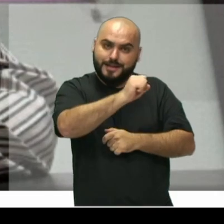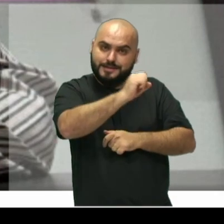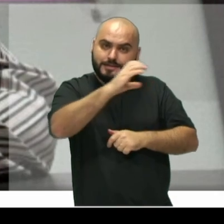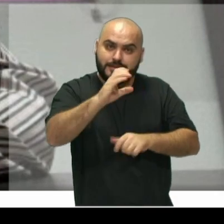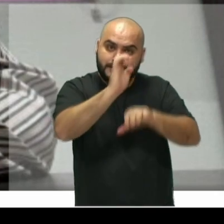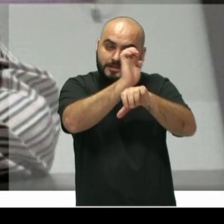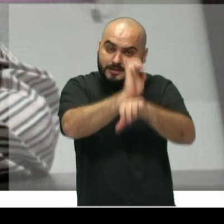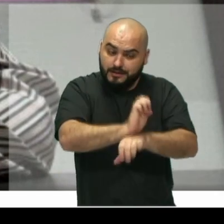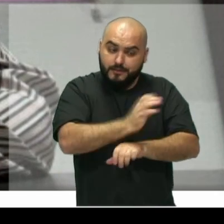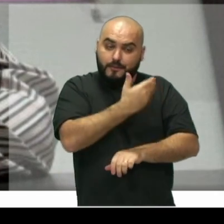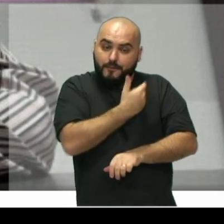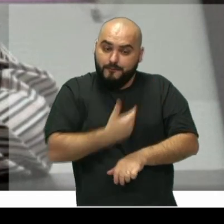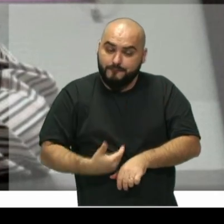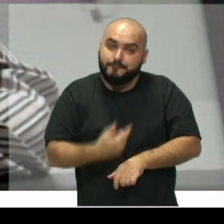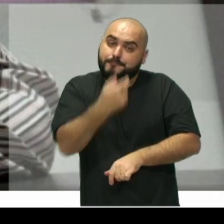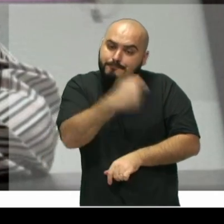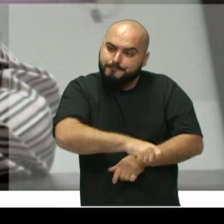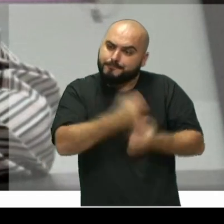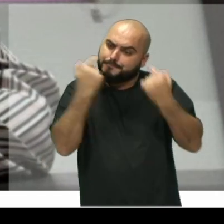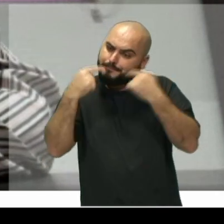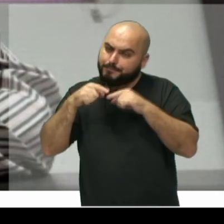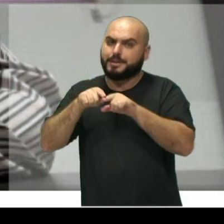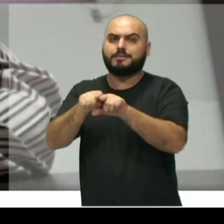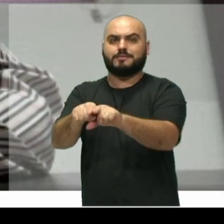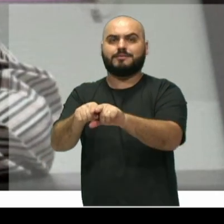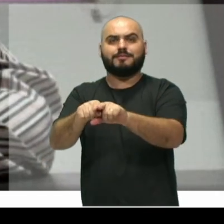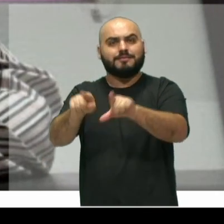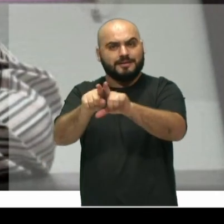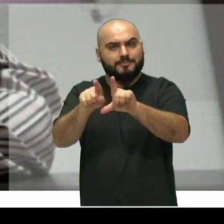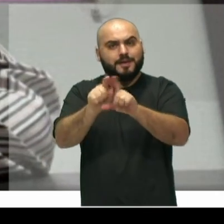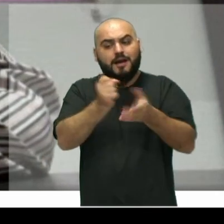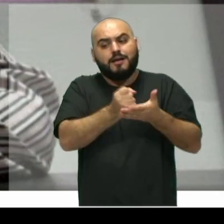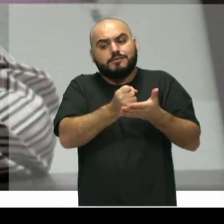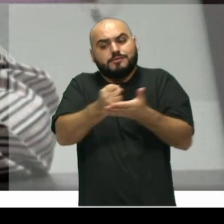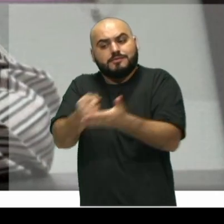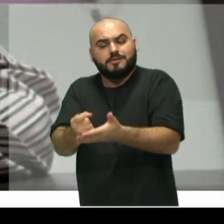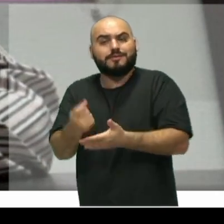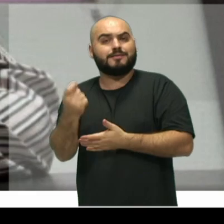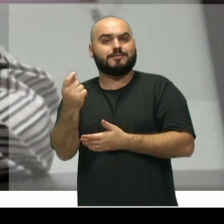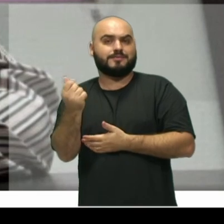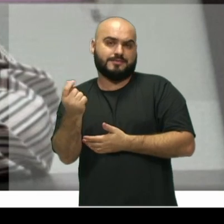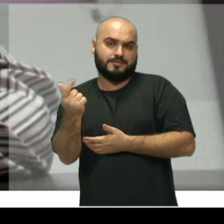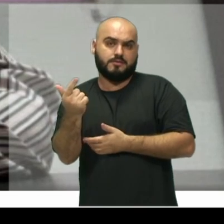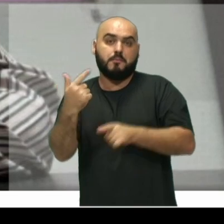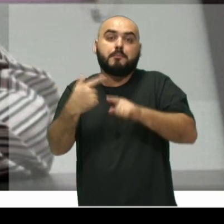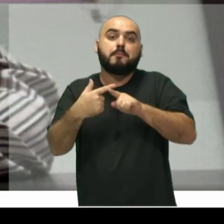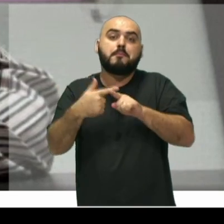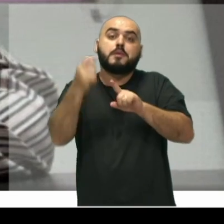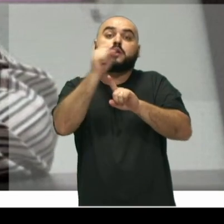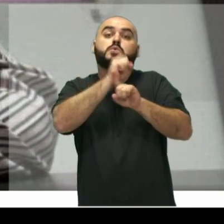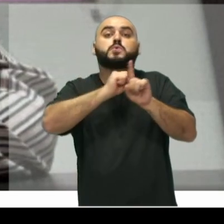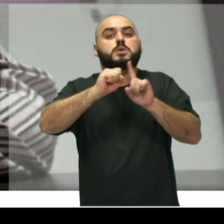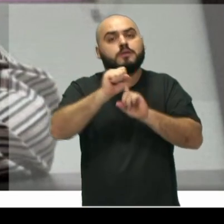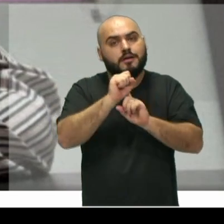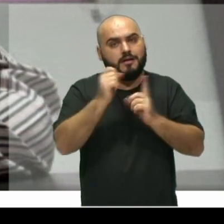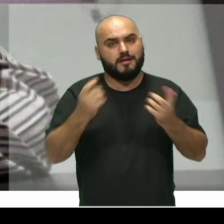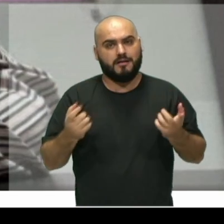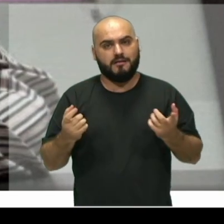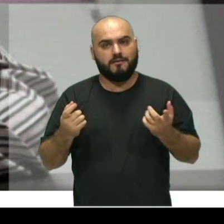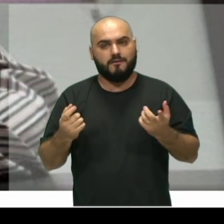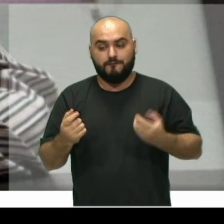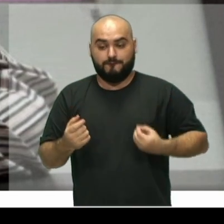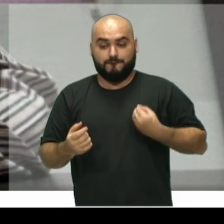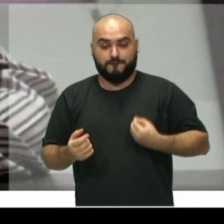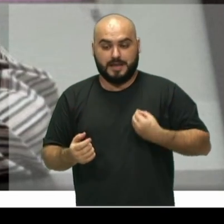Estado precisam oferecer recursos, condições, porque é uma condição social, é uma condição que implica na vida da